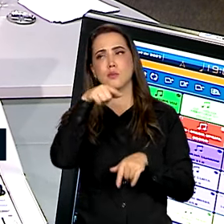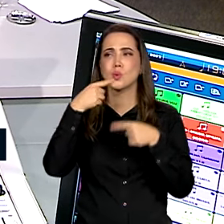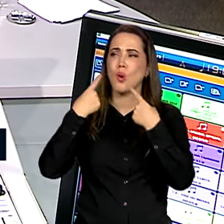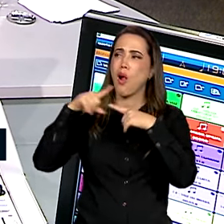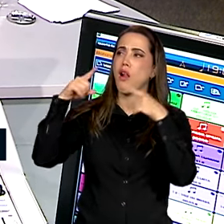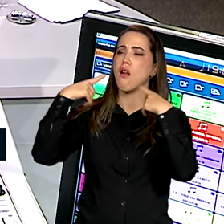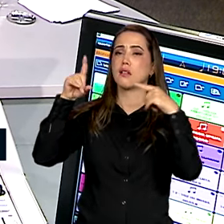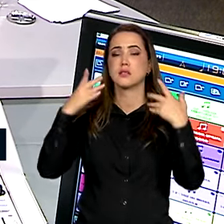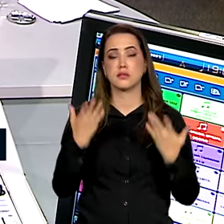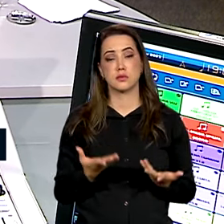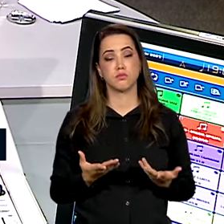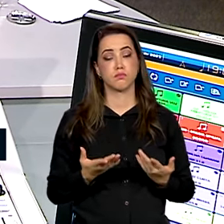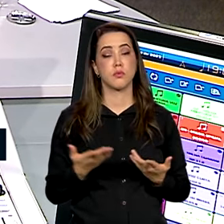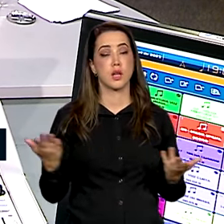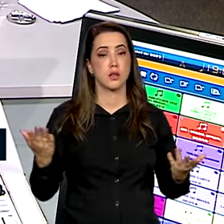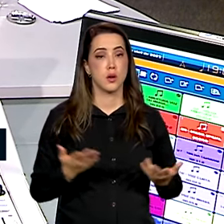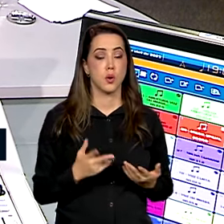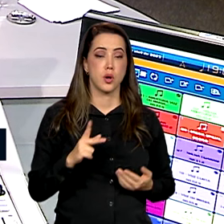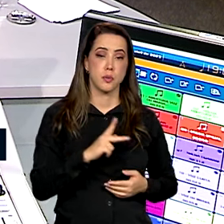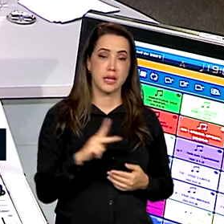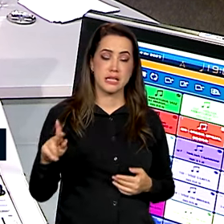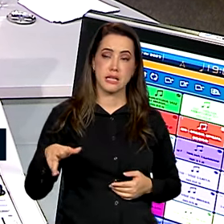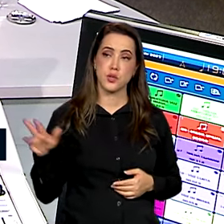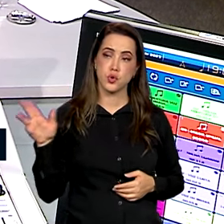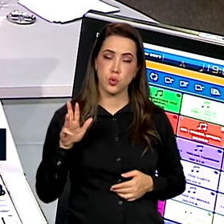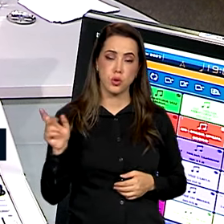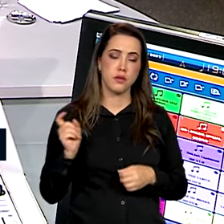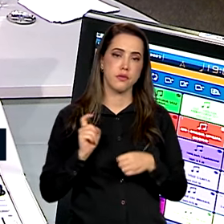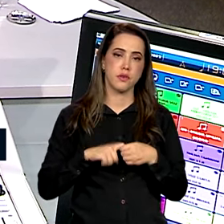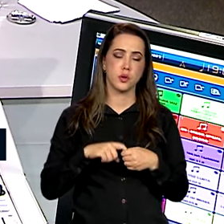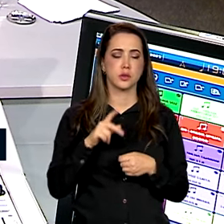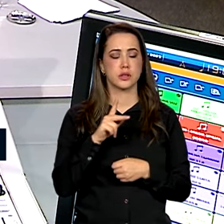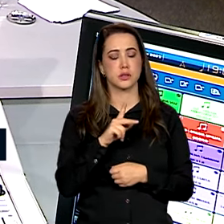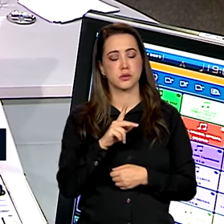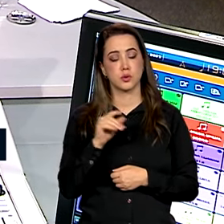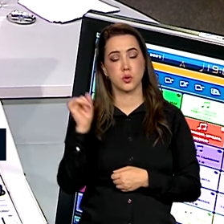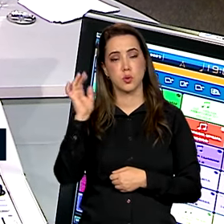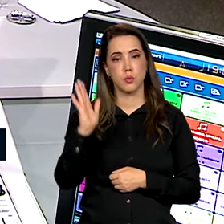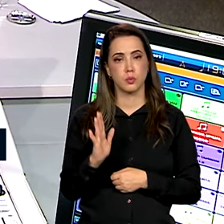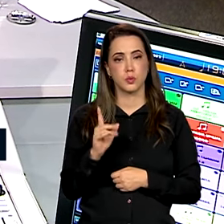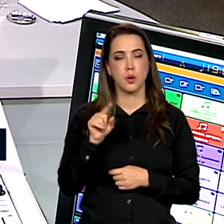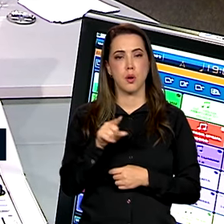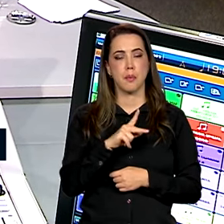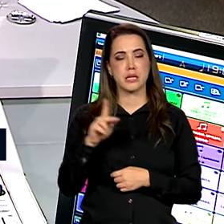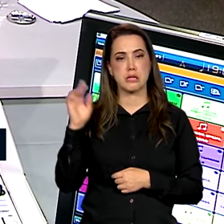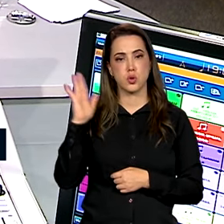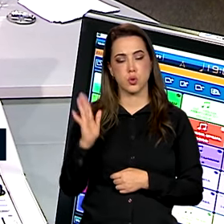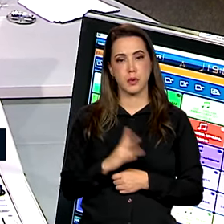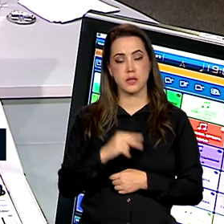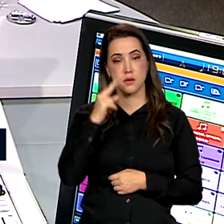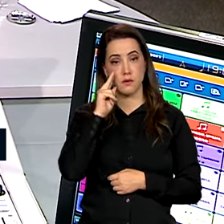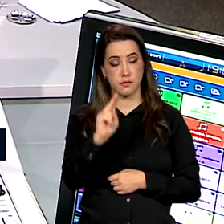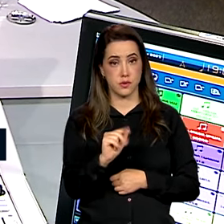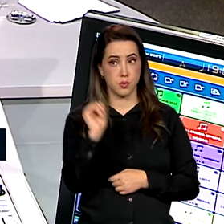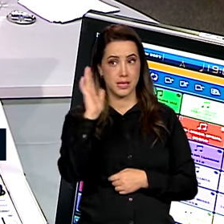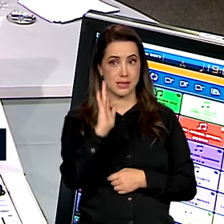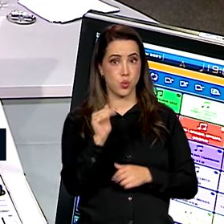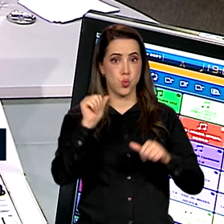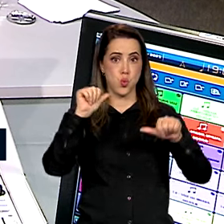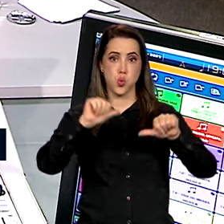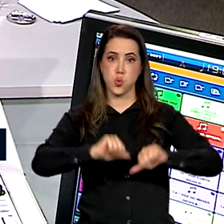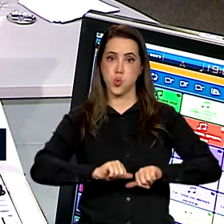a volta do presidente Lula Presidente da República pegou o Brasil com o pior estado de rodovias dos últimos anos